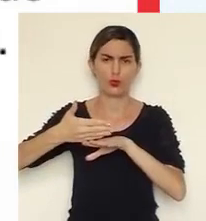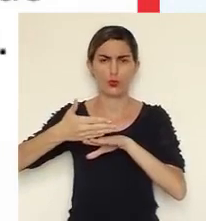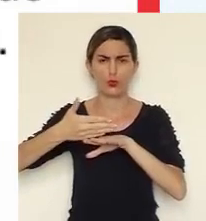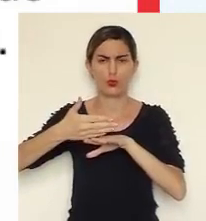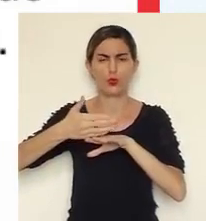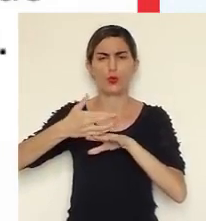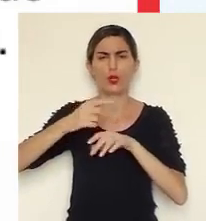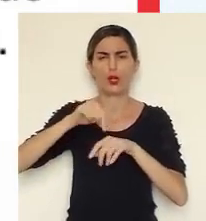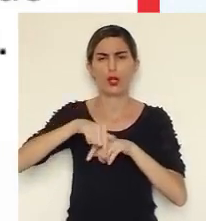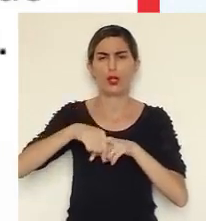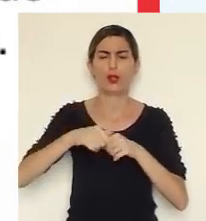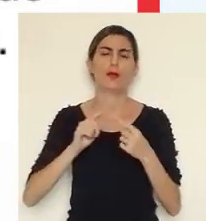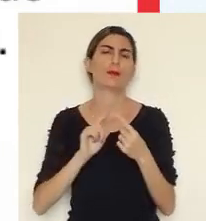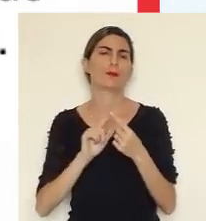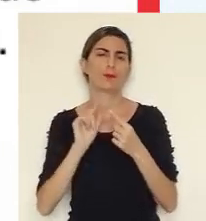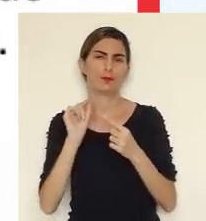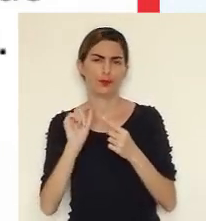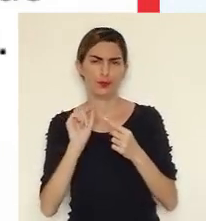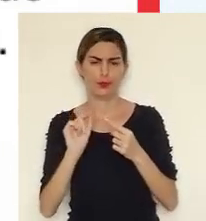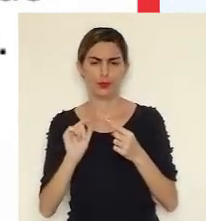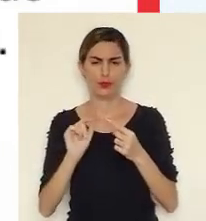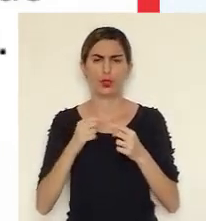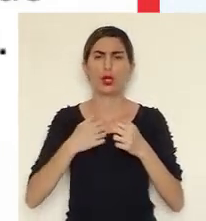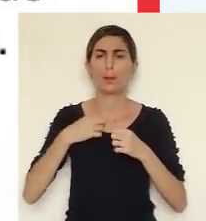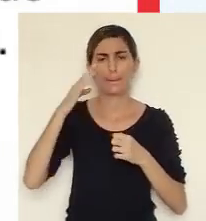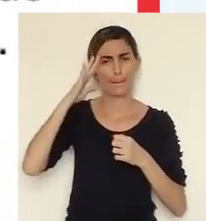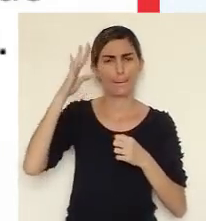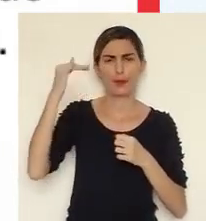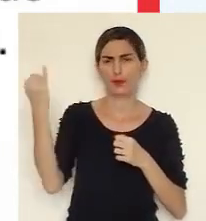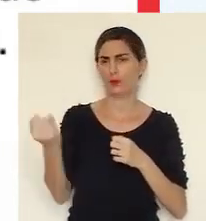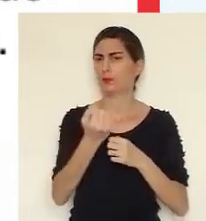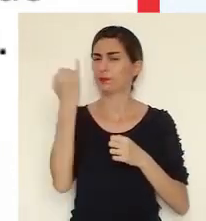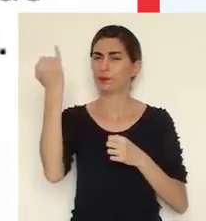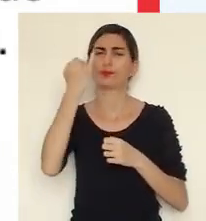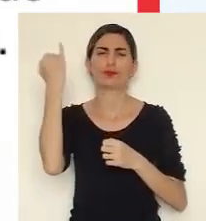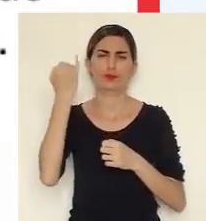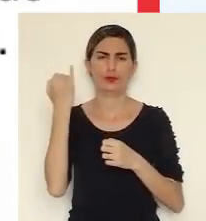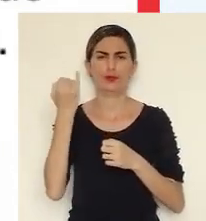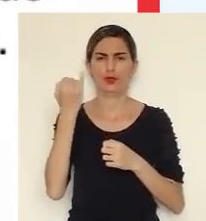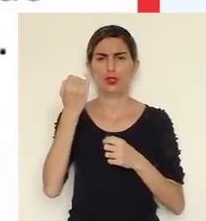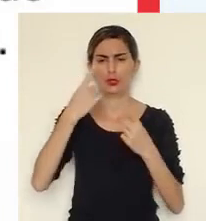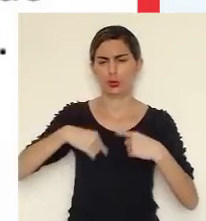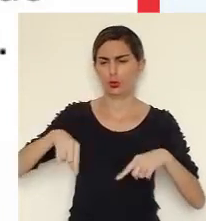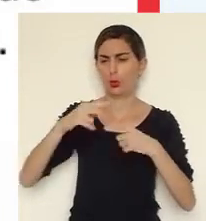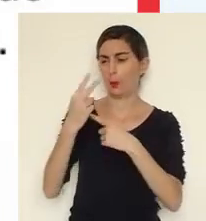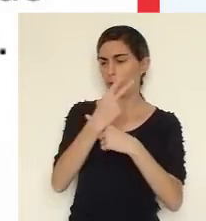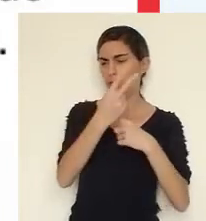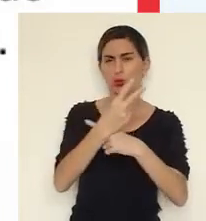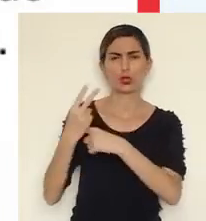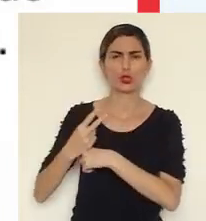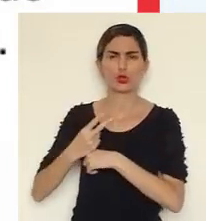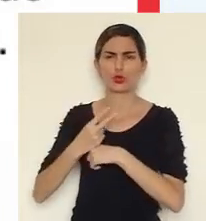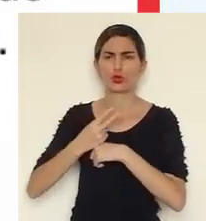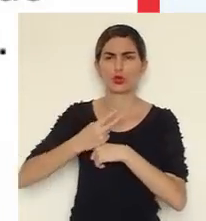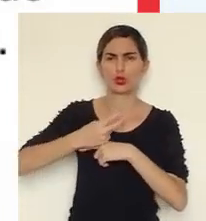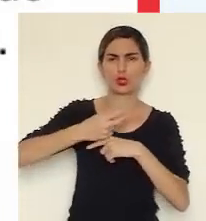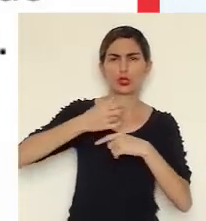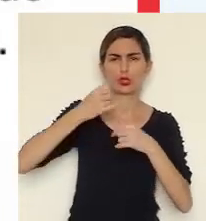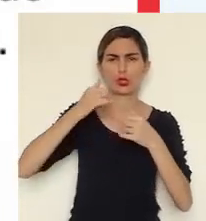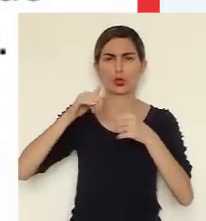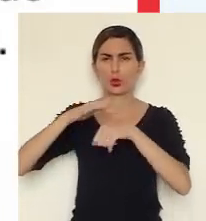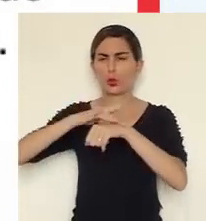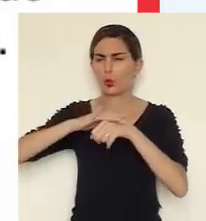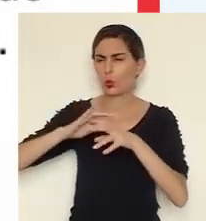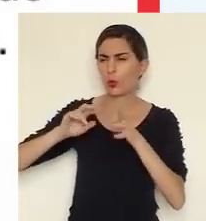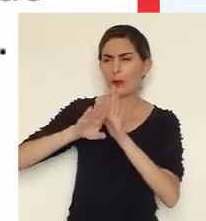são denominadas reações imunitárias, sendo de fundamental importância para nos manter protegidos do